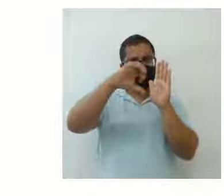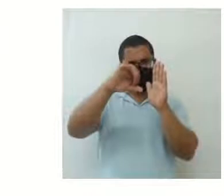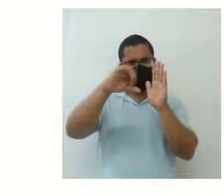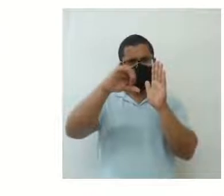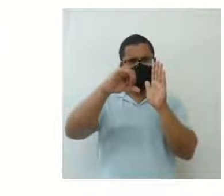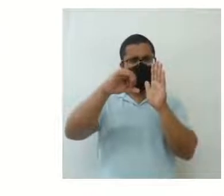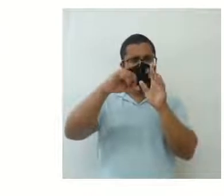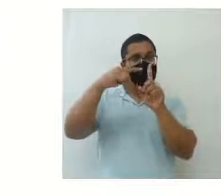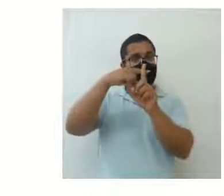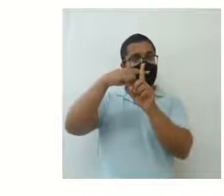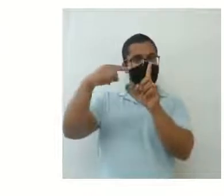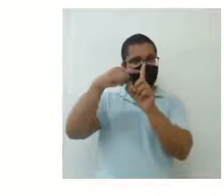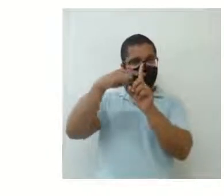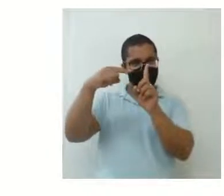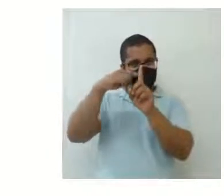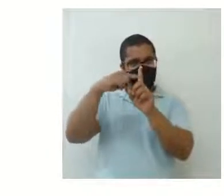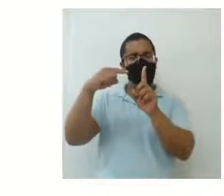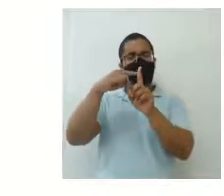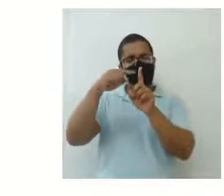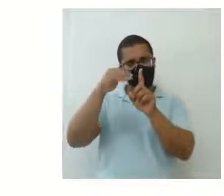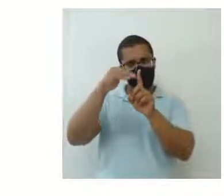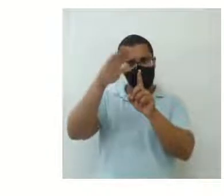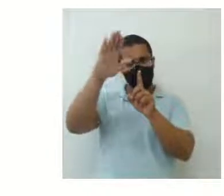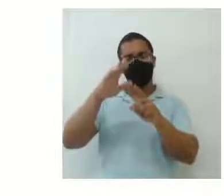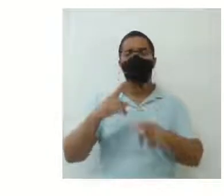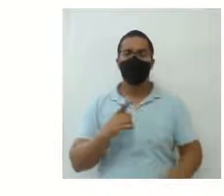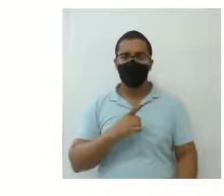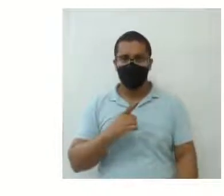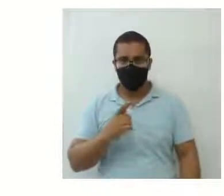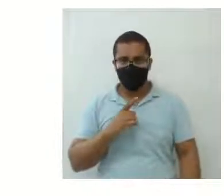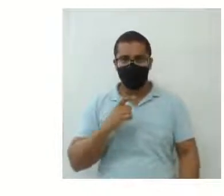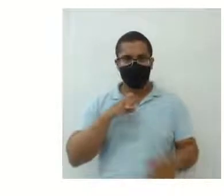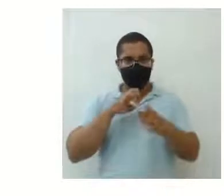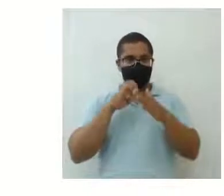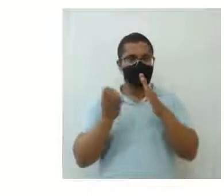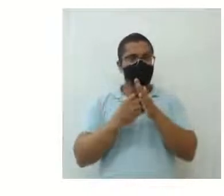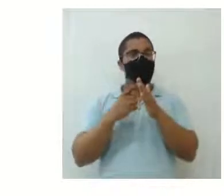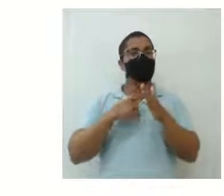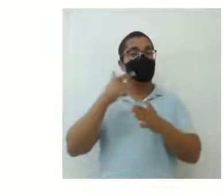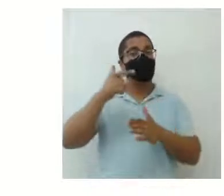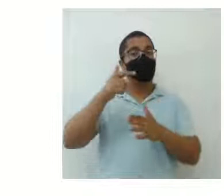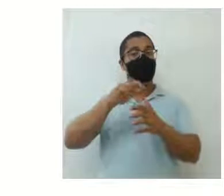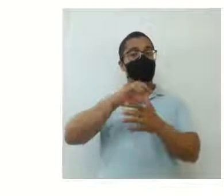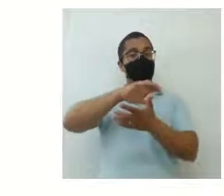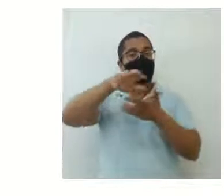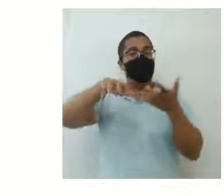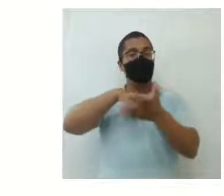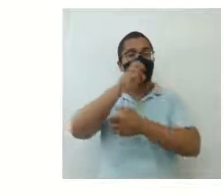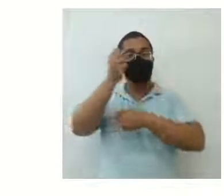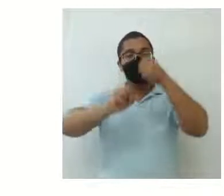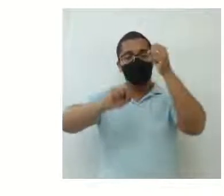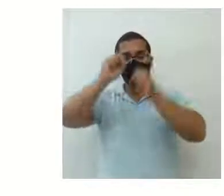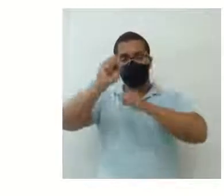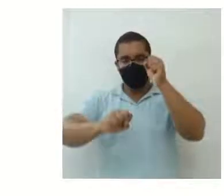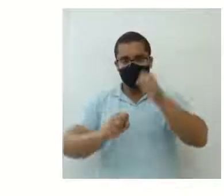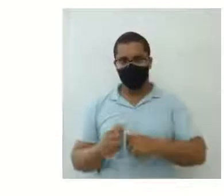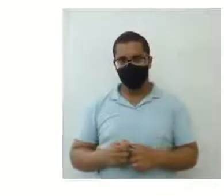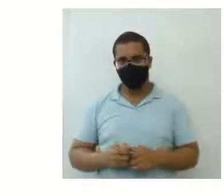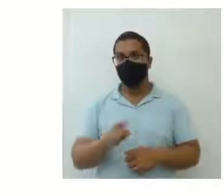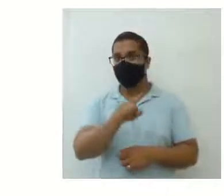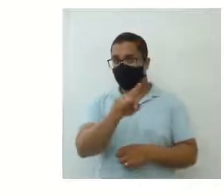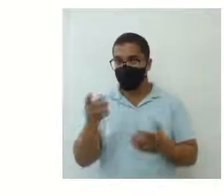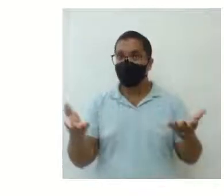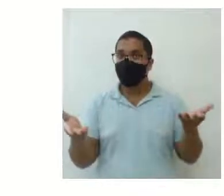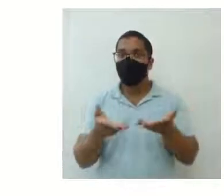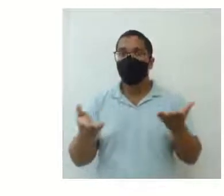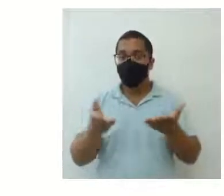pela segunda revolução industrial. Então, preste atenção que isso aí vocês só